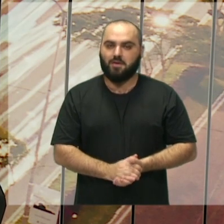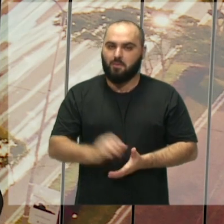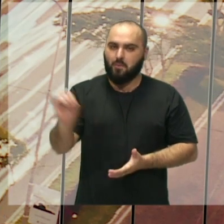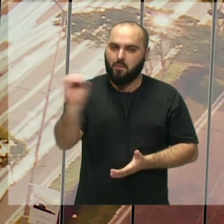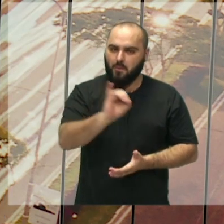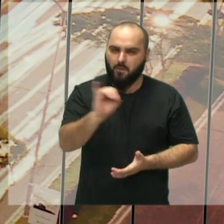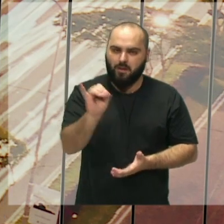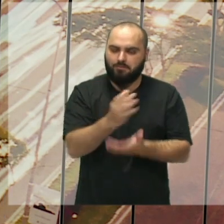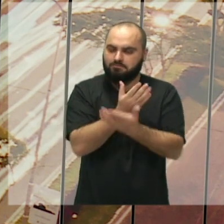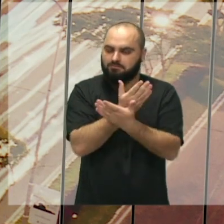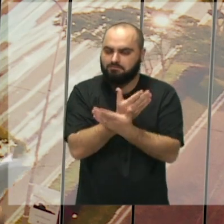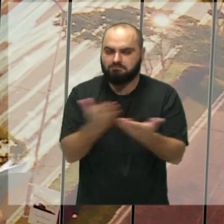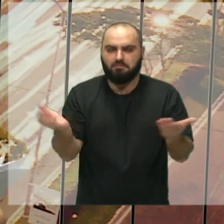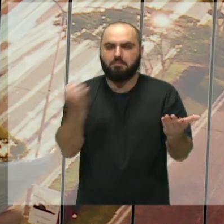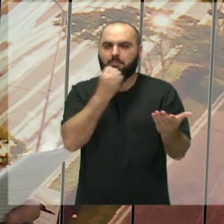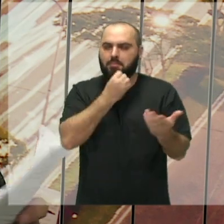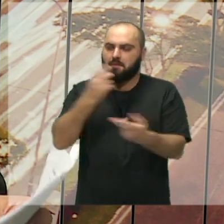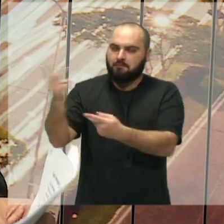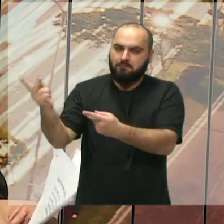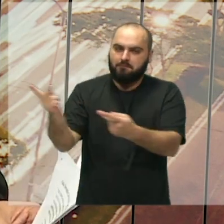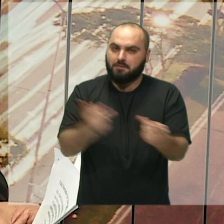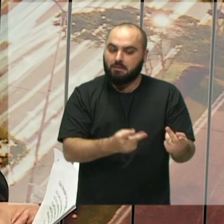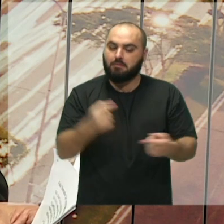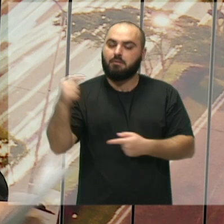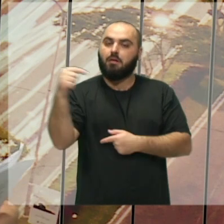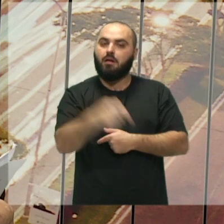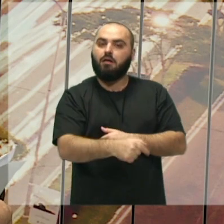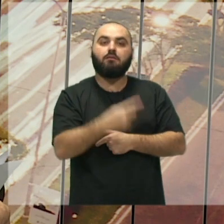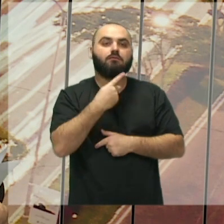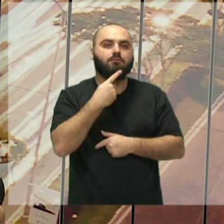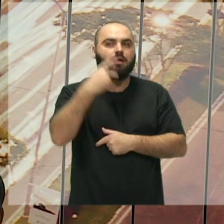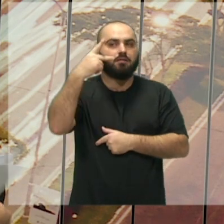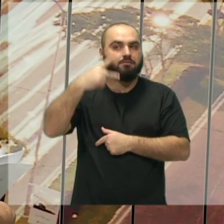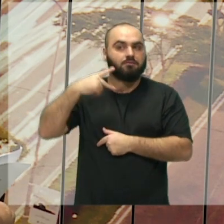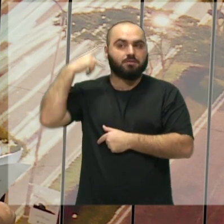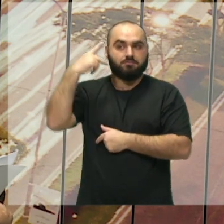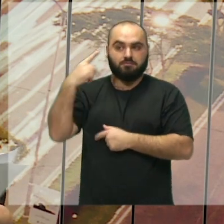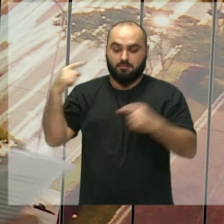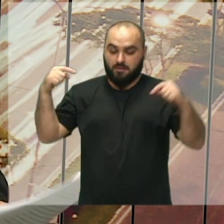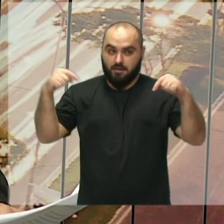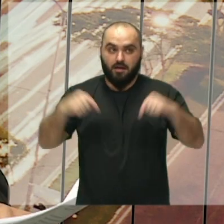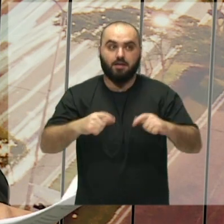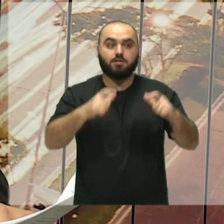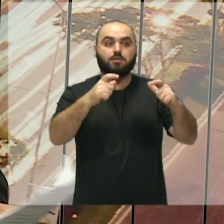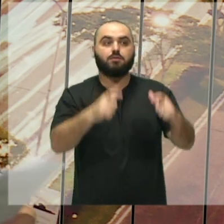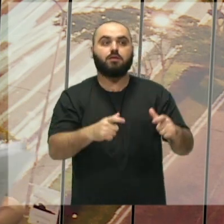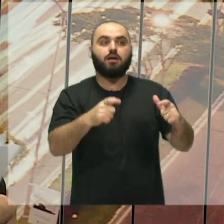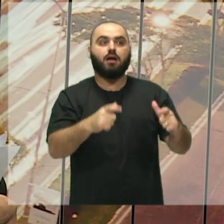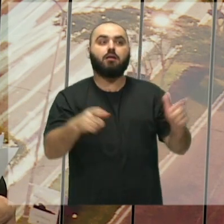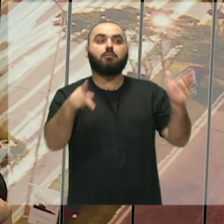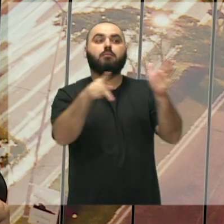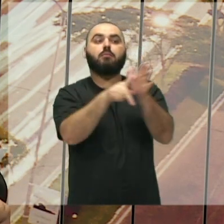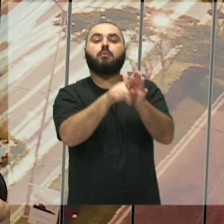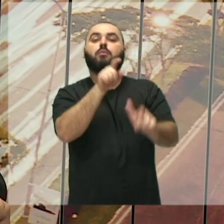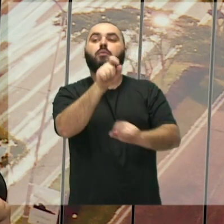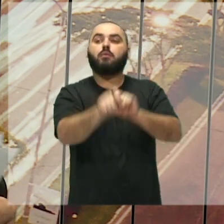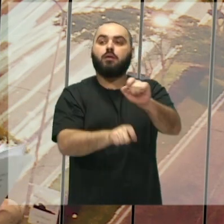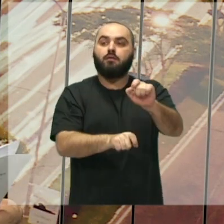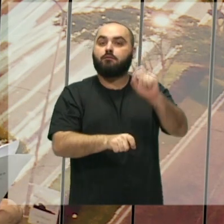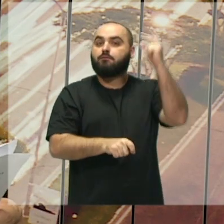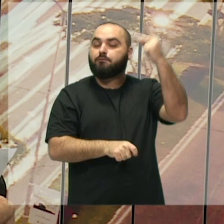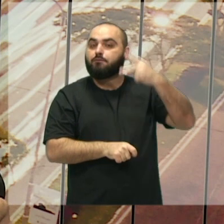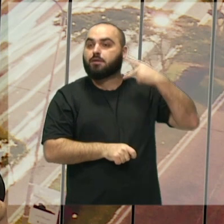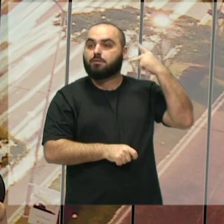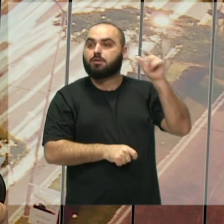Olá, amigos. Sejam bem-vindos a mais um Fala Vereador, este espaço destinado aos parlamentares de Itajaí para exporem